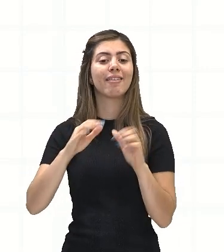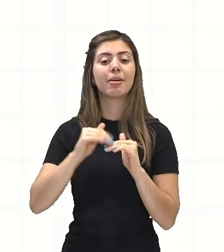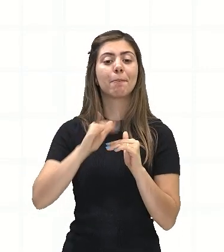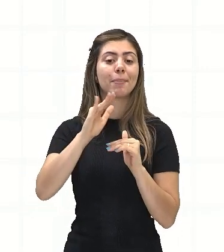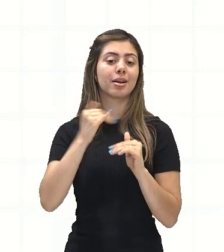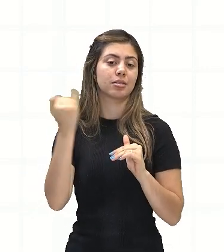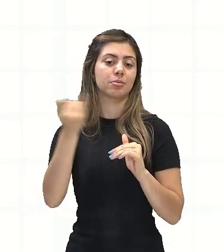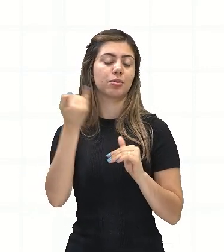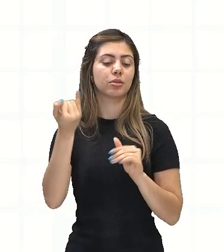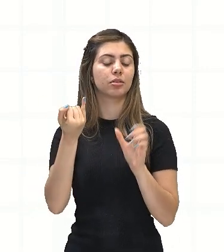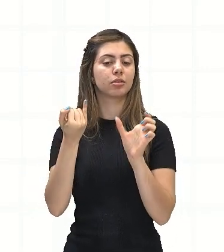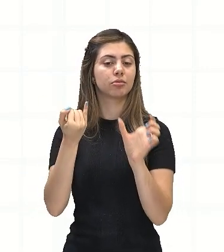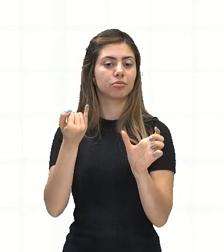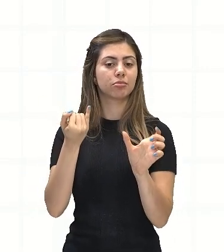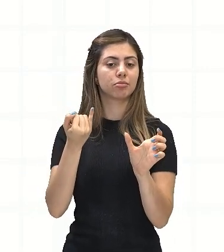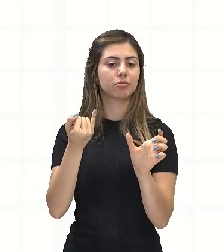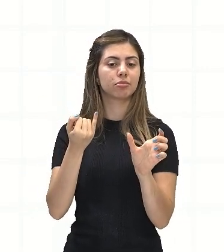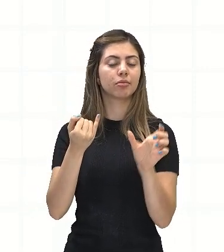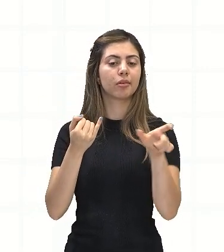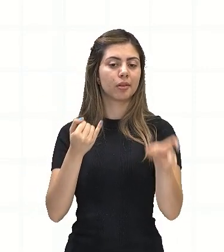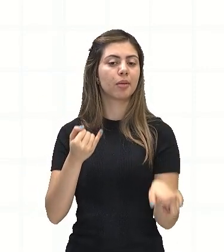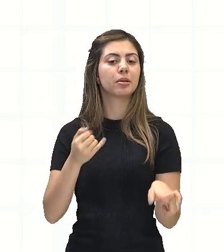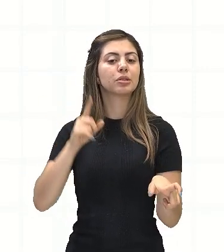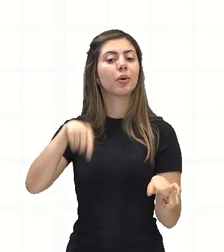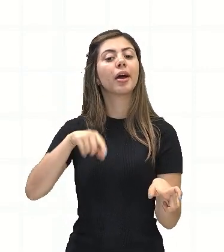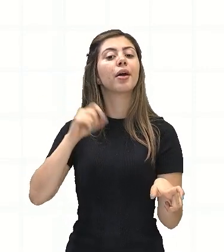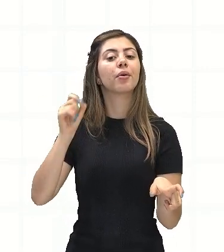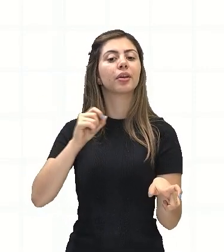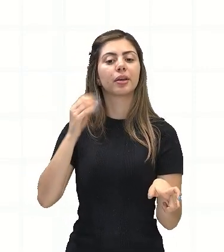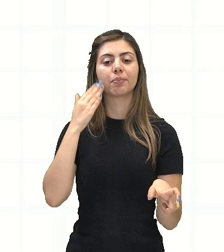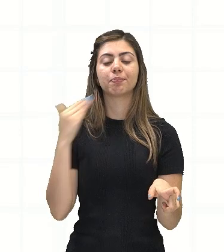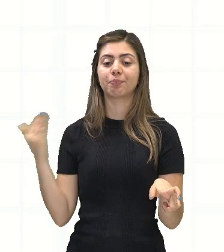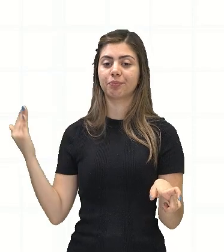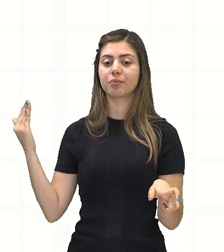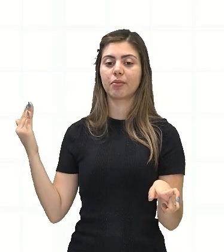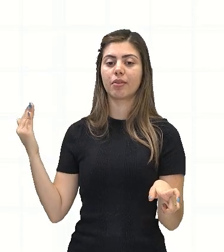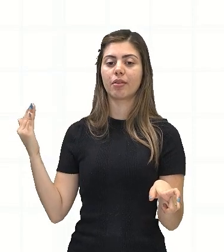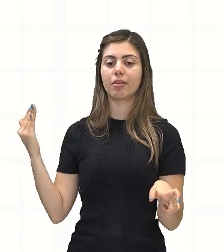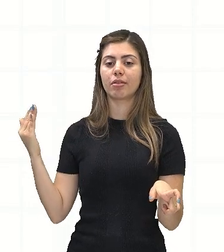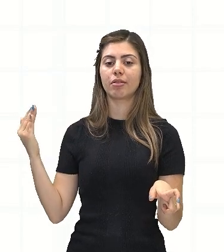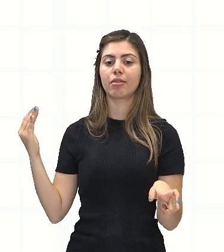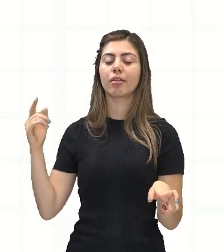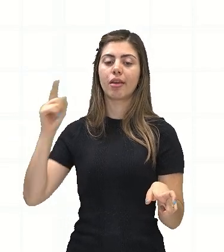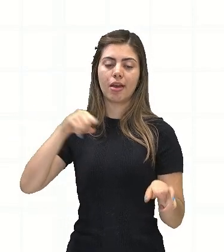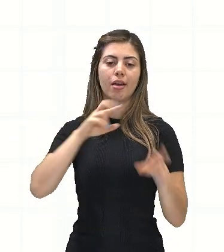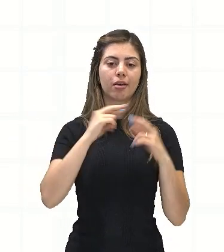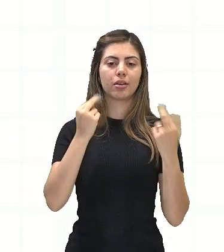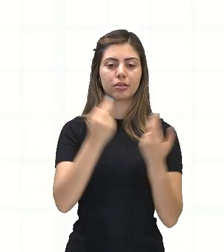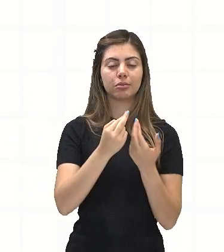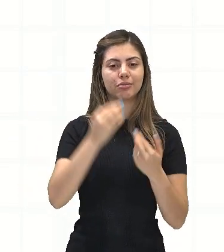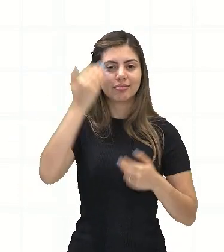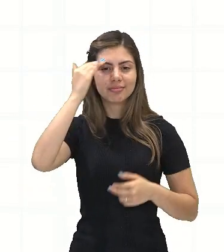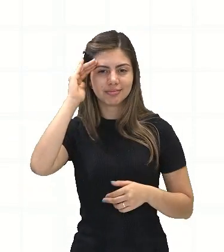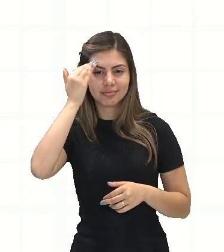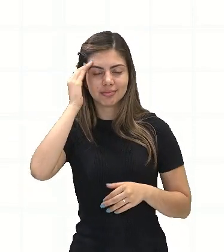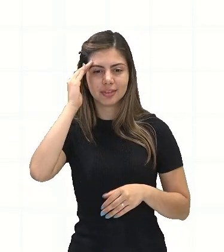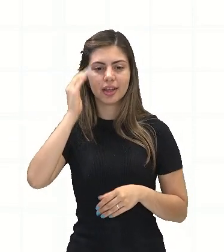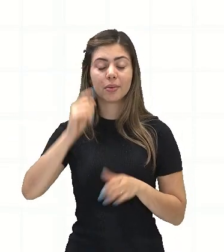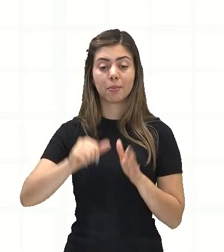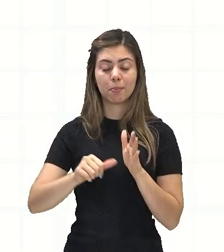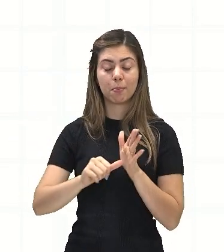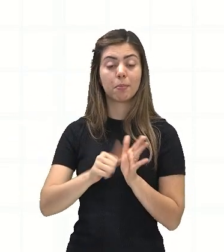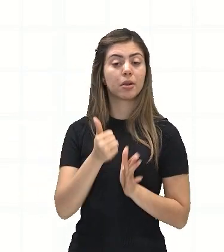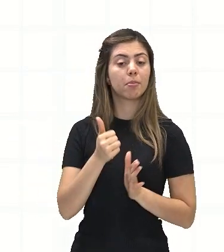minha oração? O núcleo é conferência. Então, entenderam o processo? Primeira coisa, eu